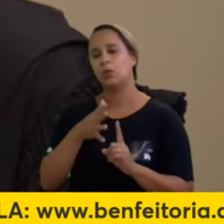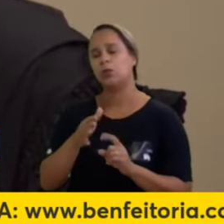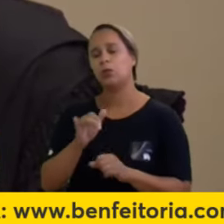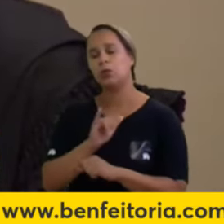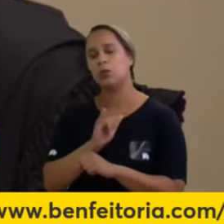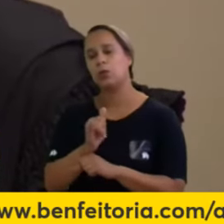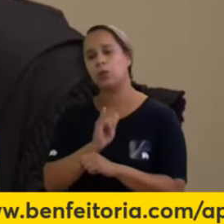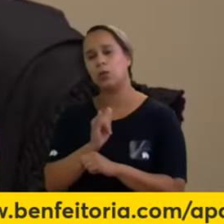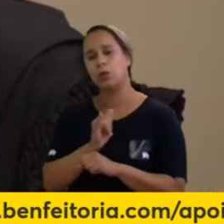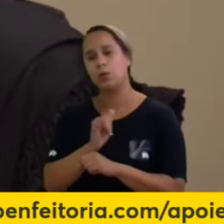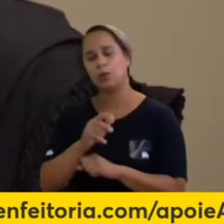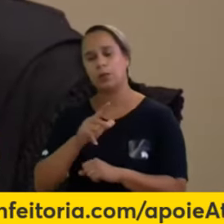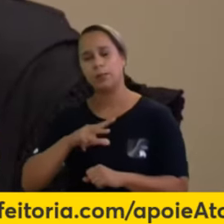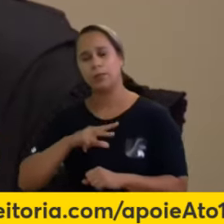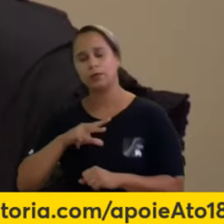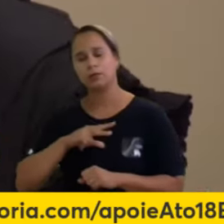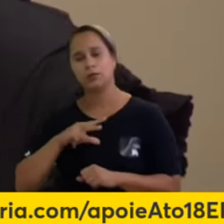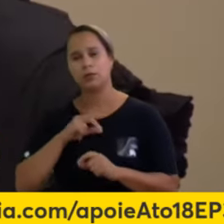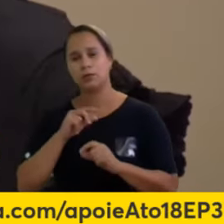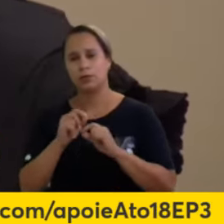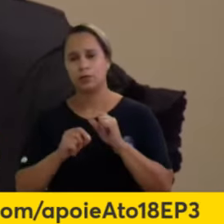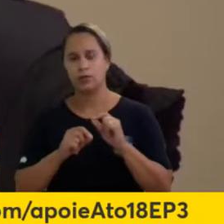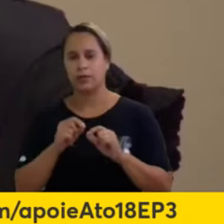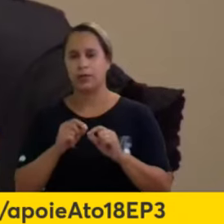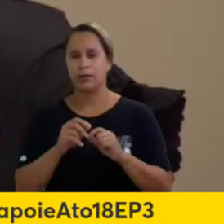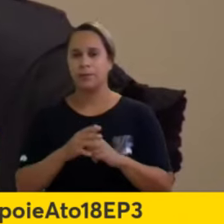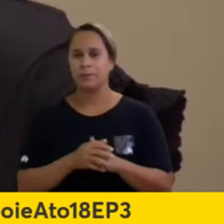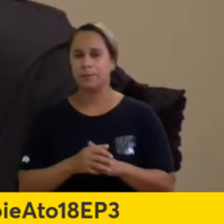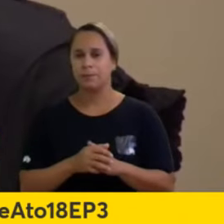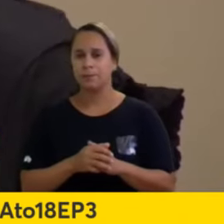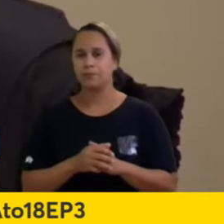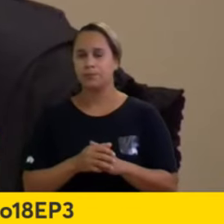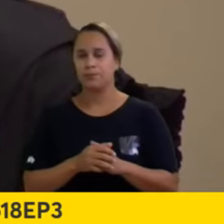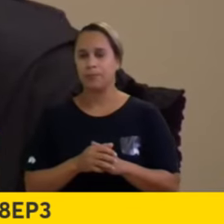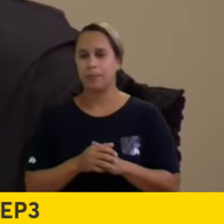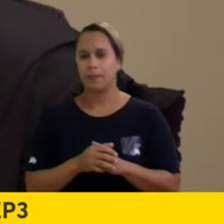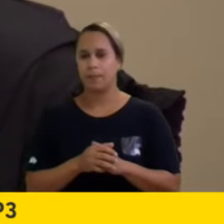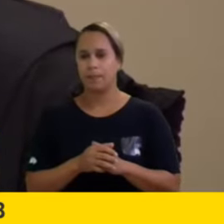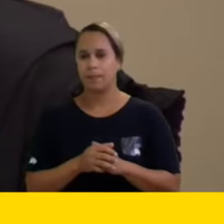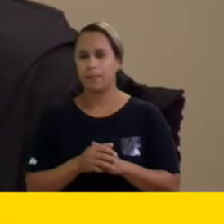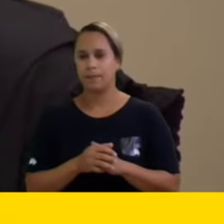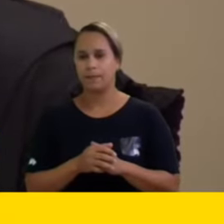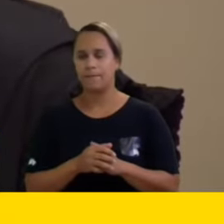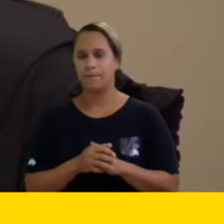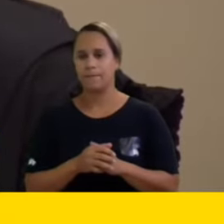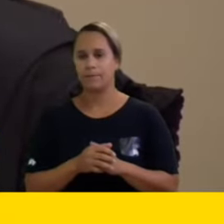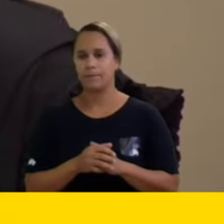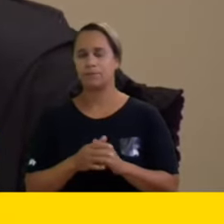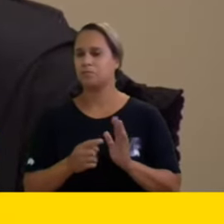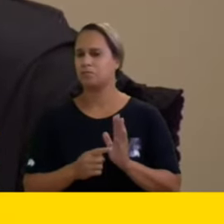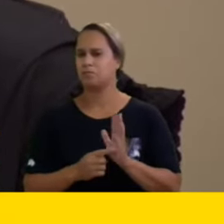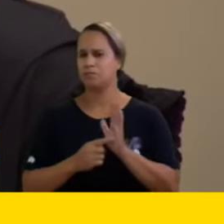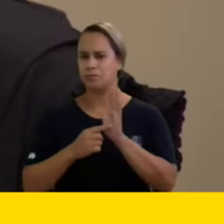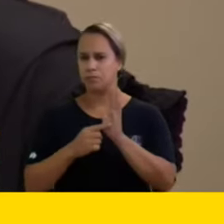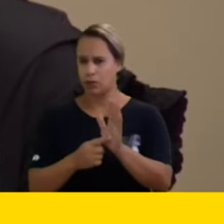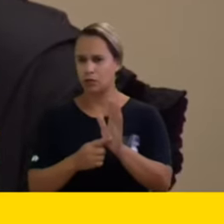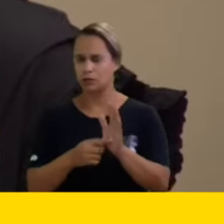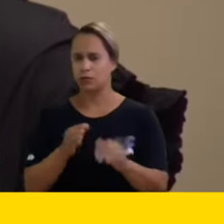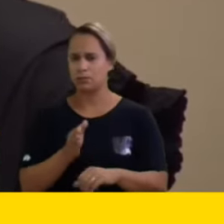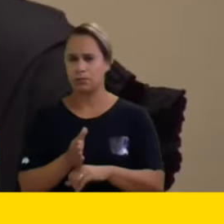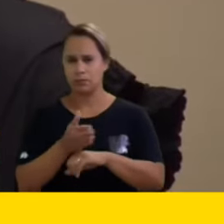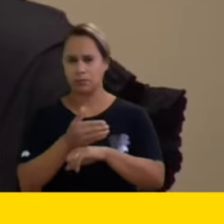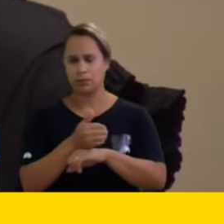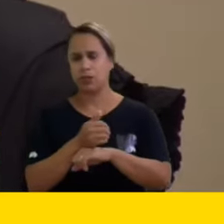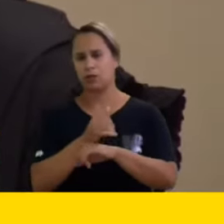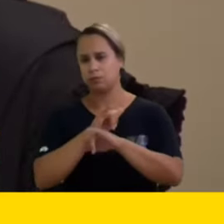durante o vínculo partidário dessa forma devem ser considerados como como a disposição da pré-campanha dos investigados